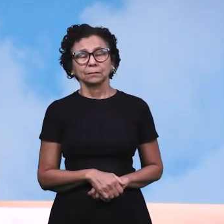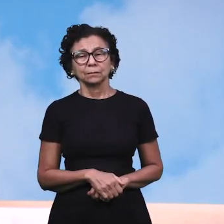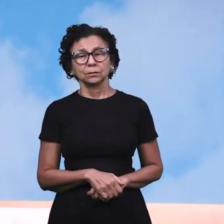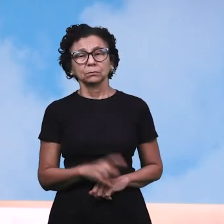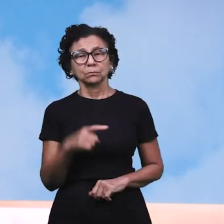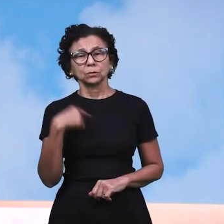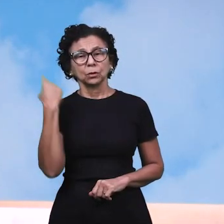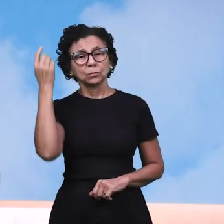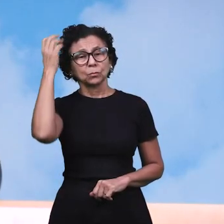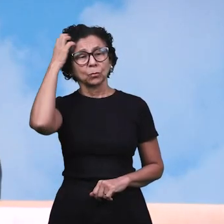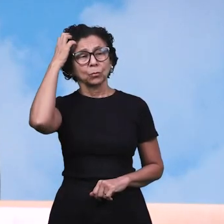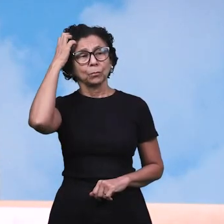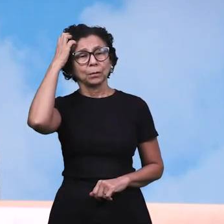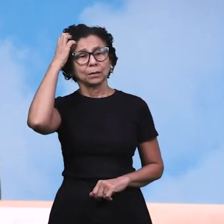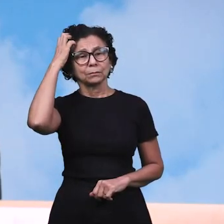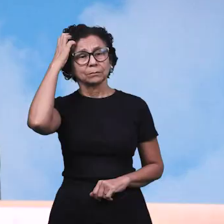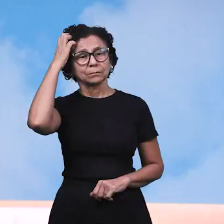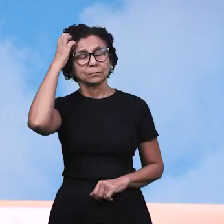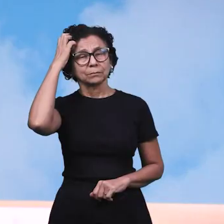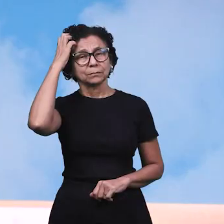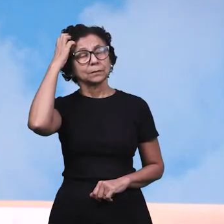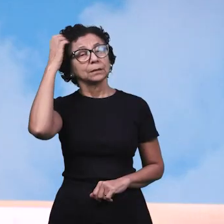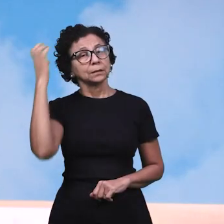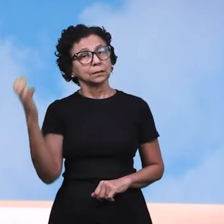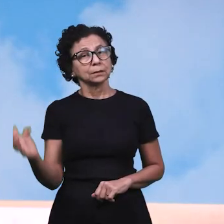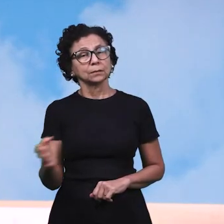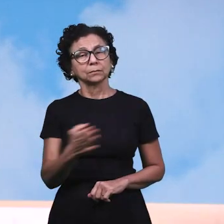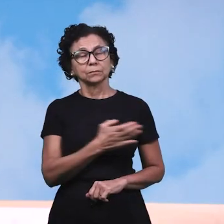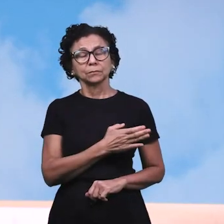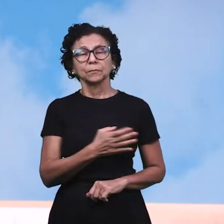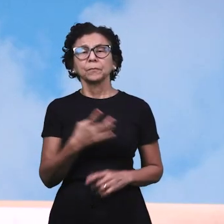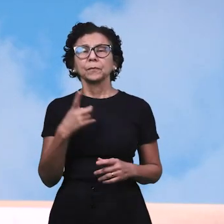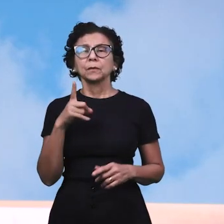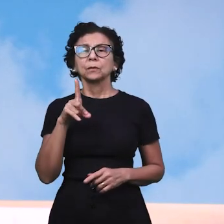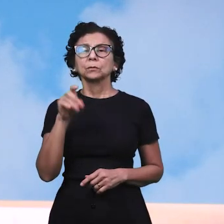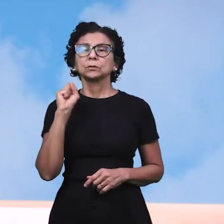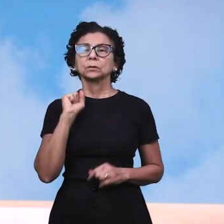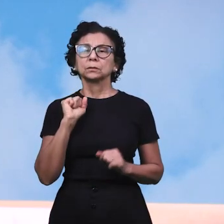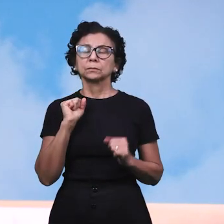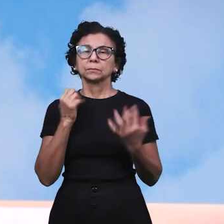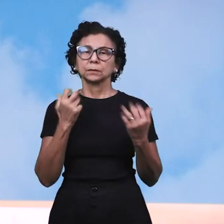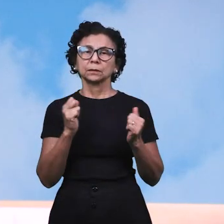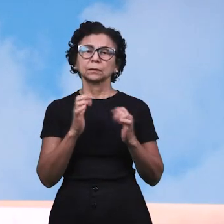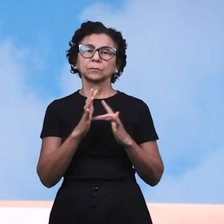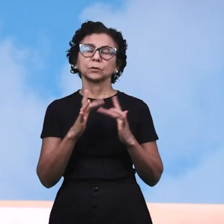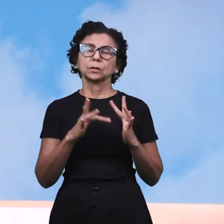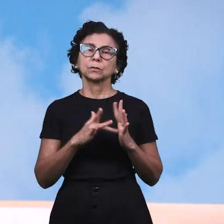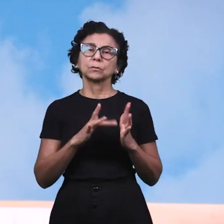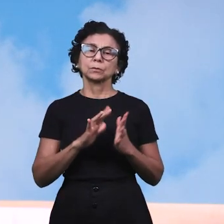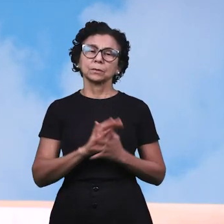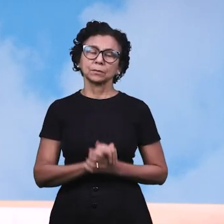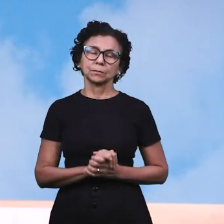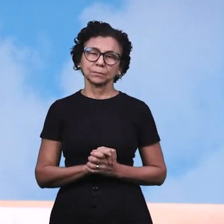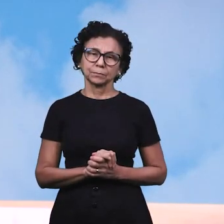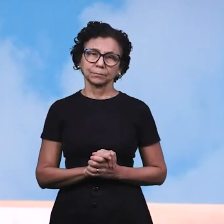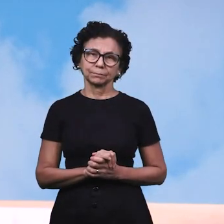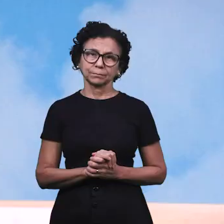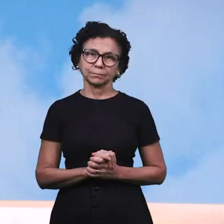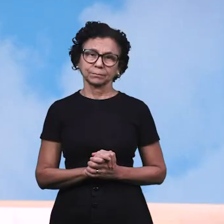vida. Quando nós aceitamos Jesus, primeira coisa, o que João Batista veio